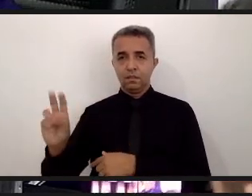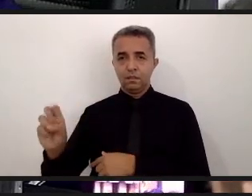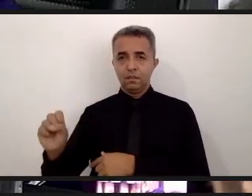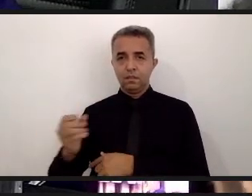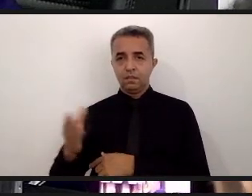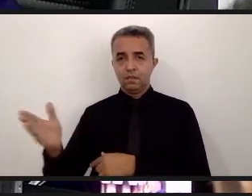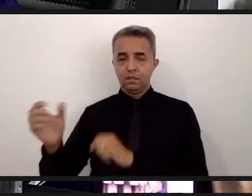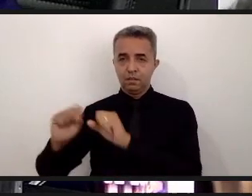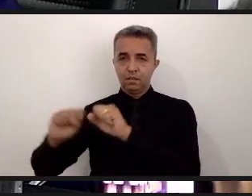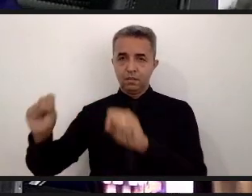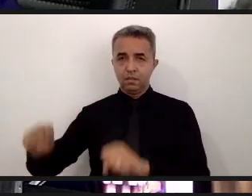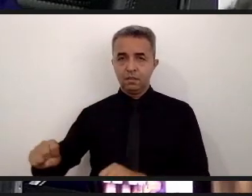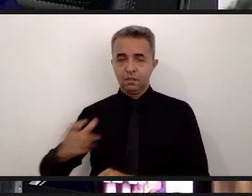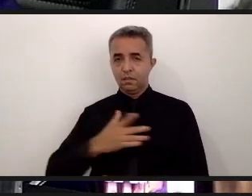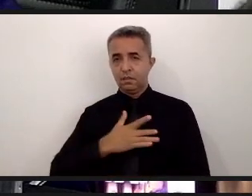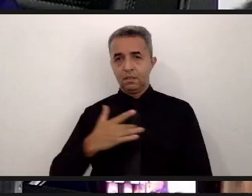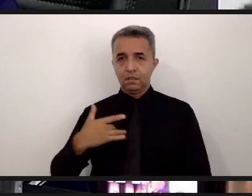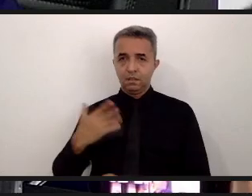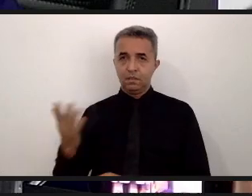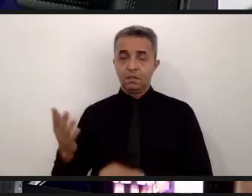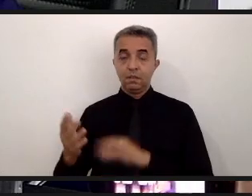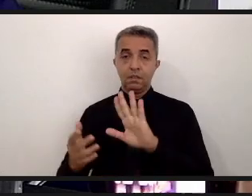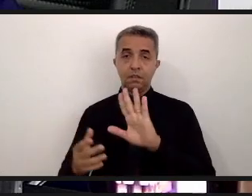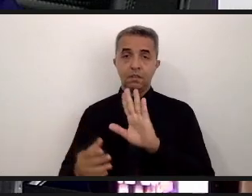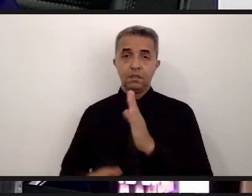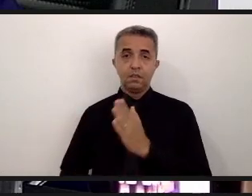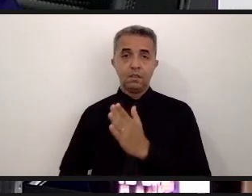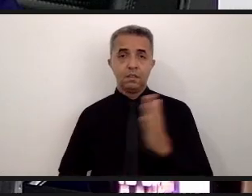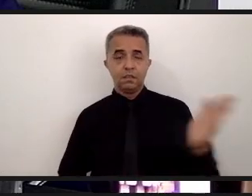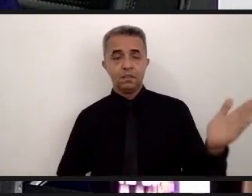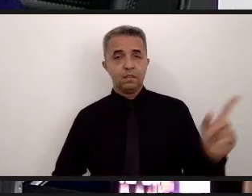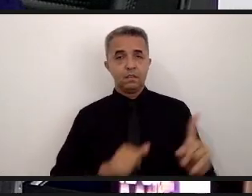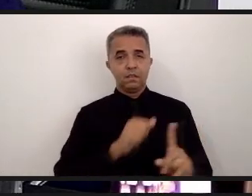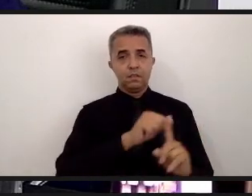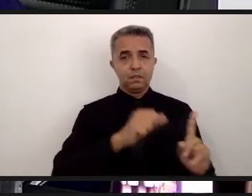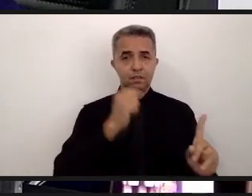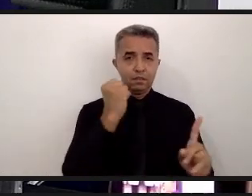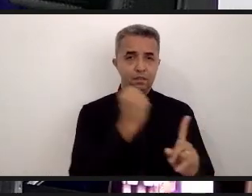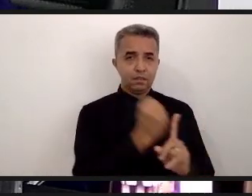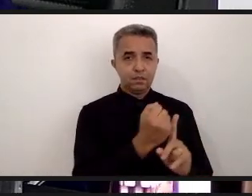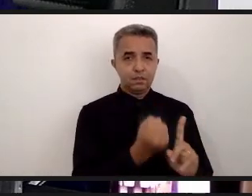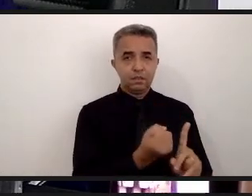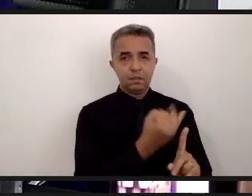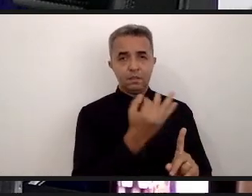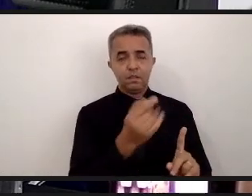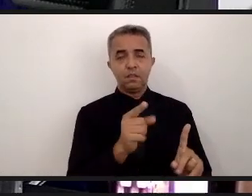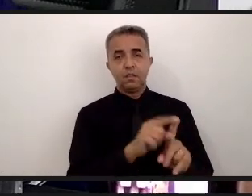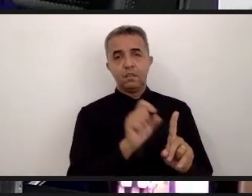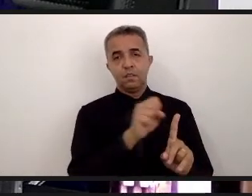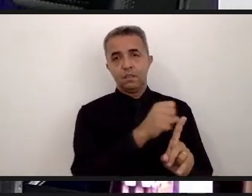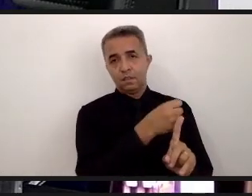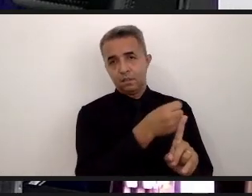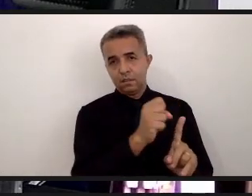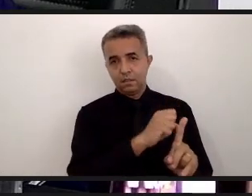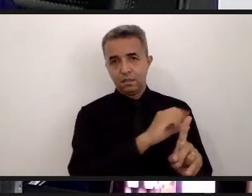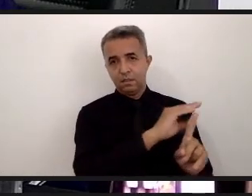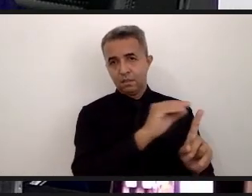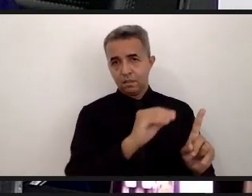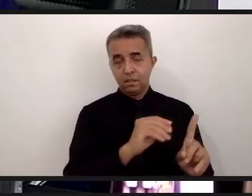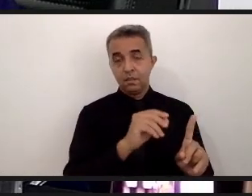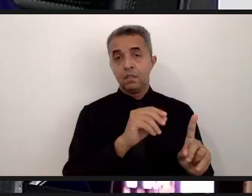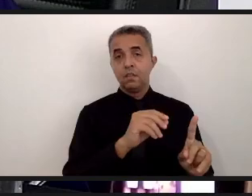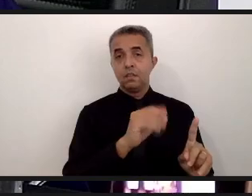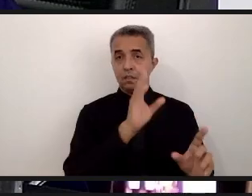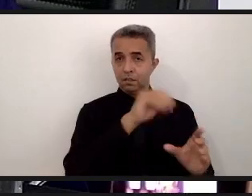mas dizer que a quantidade de feminicídios, a quantidade de assédio que acontece dentro da nossa